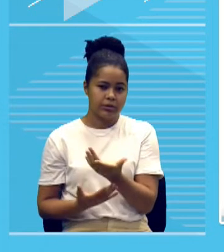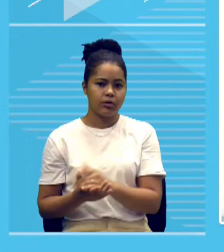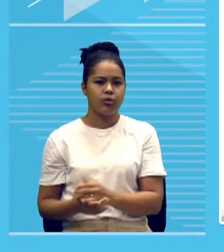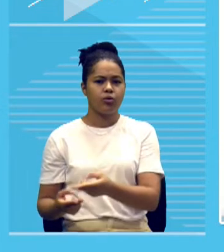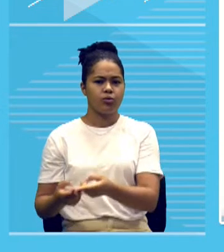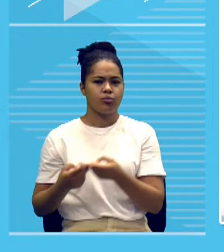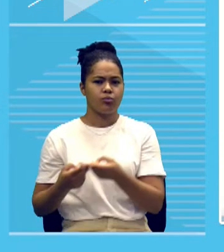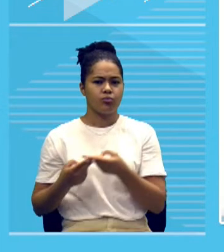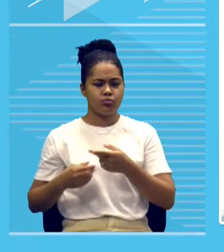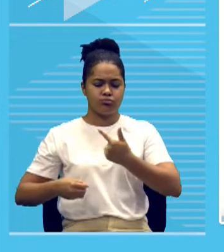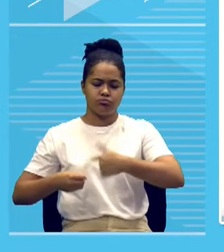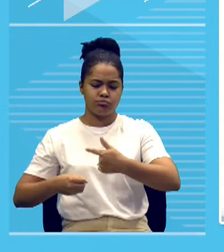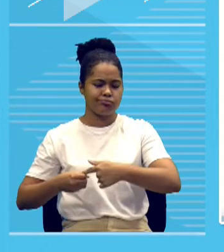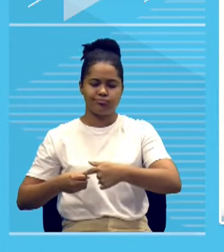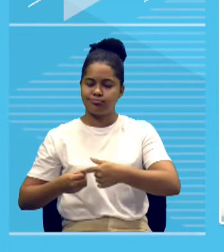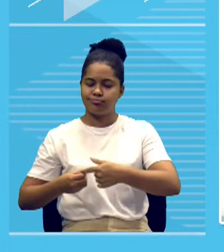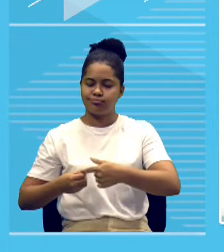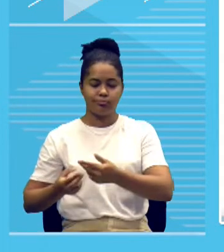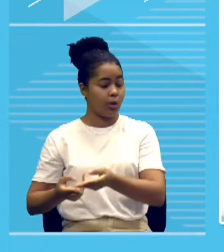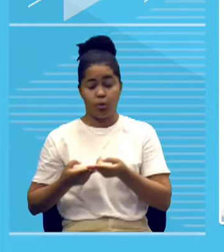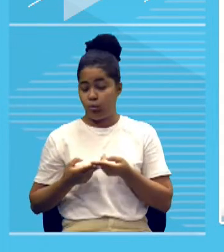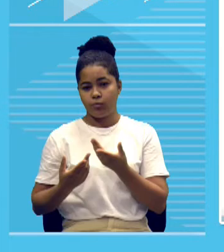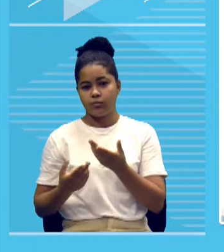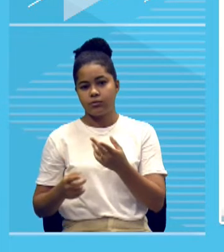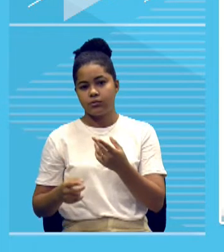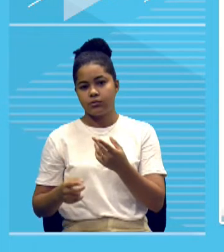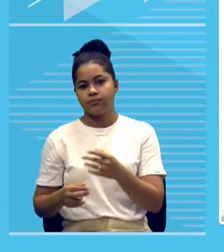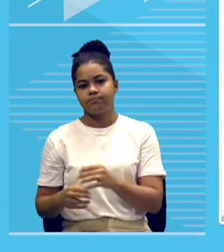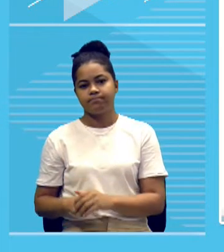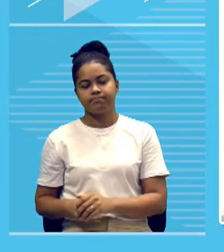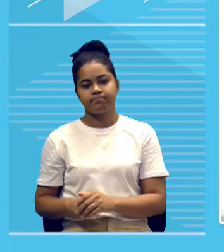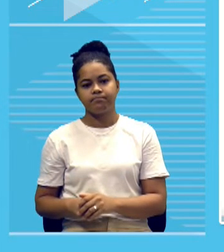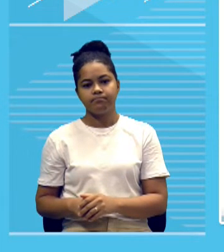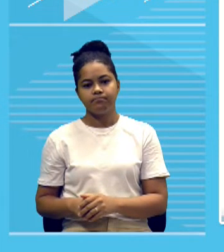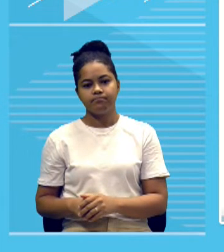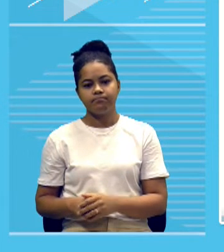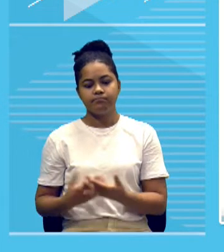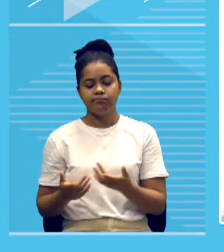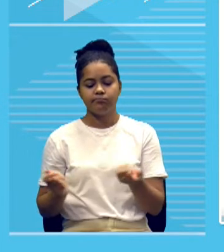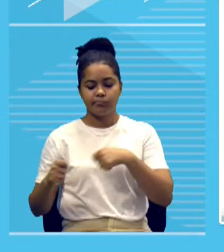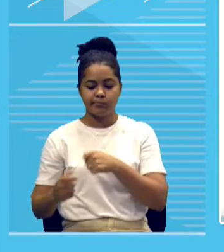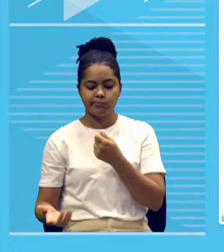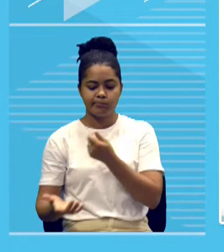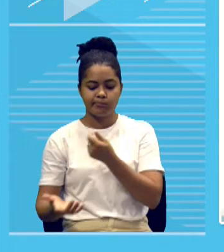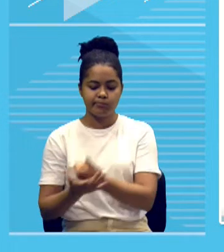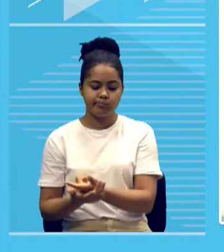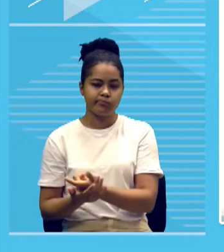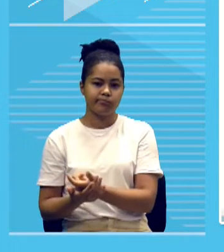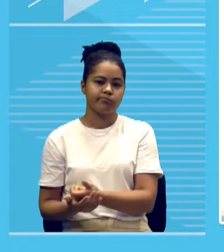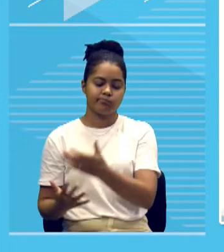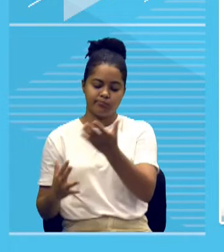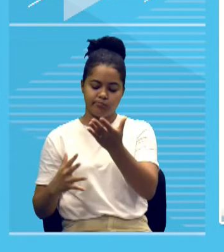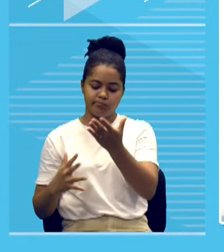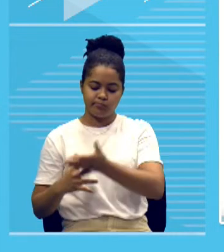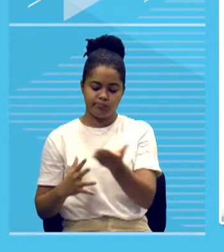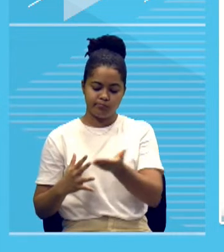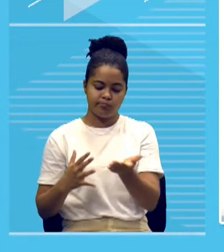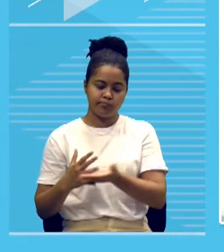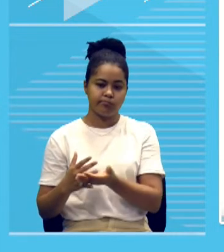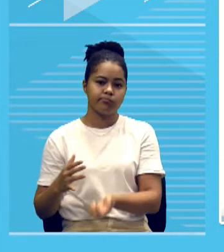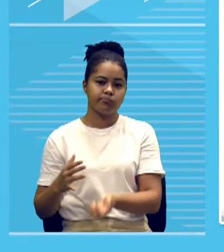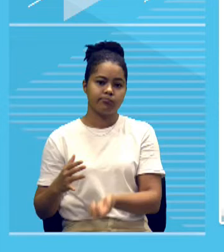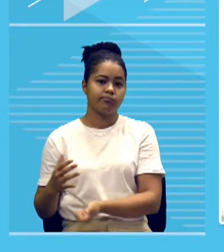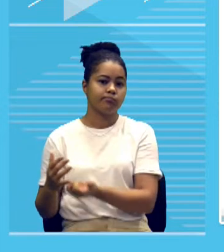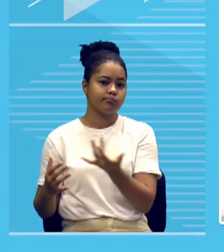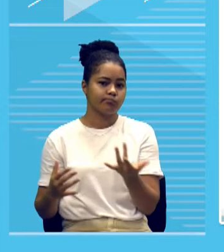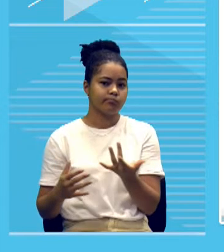desse sistema é o vento e seis dela se paga em 6 meses a se paga em 6 meses é pam